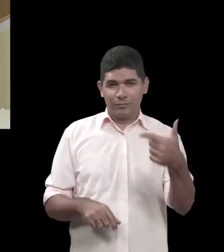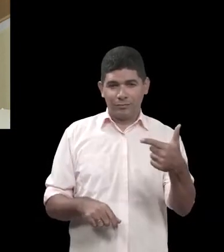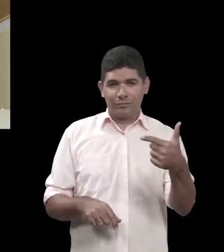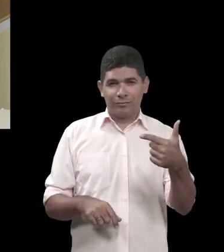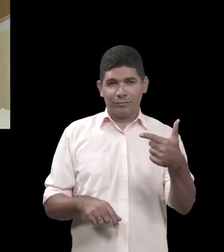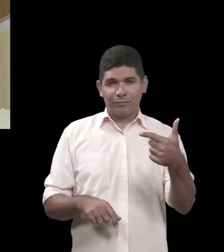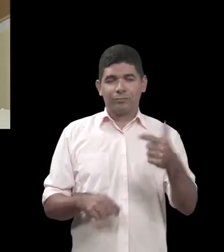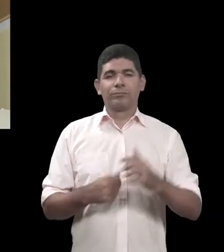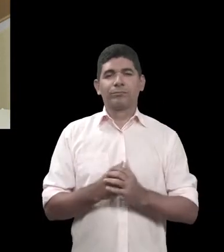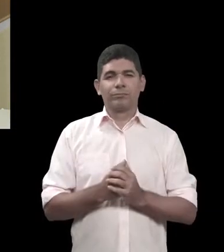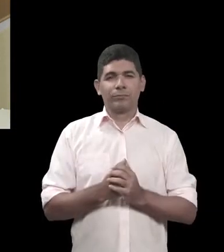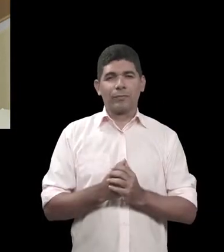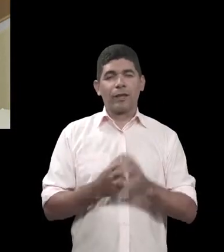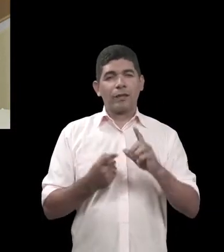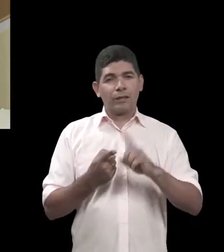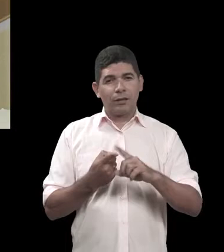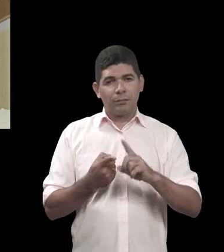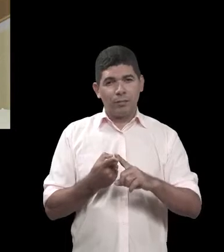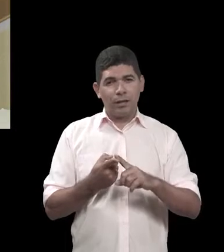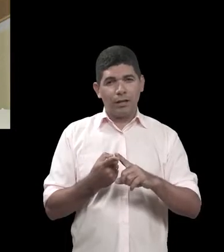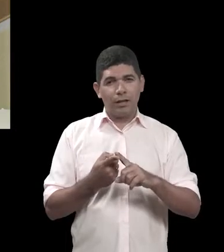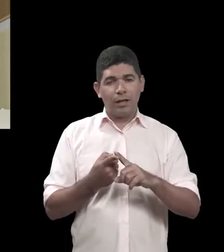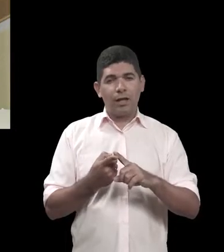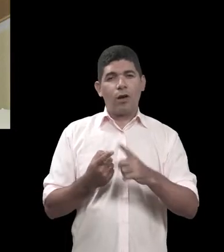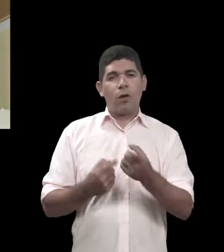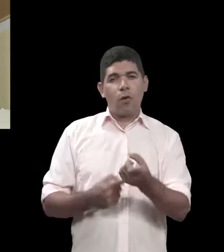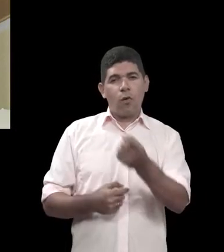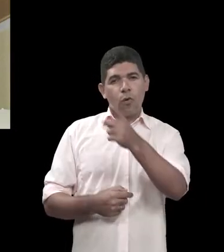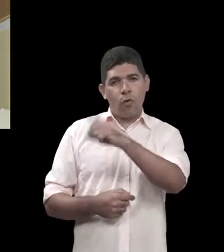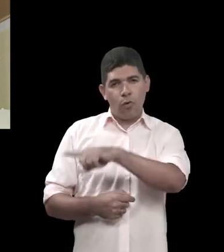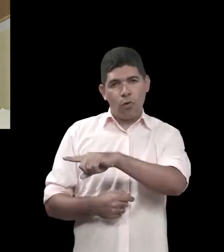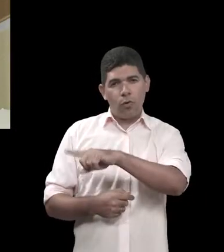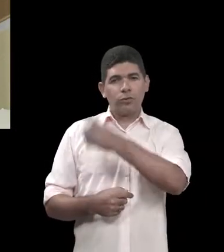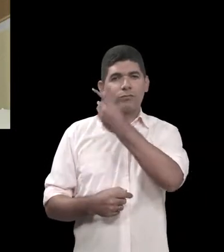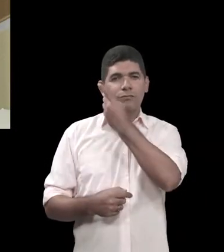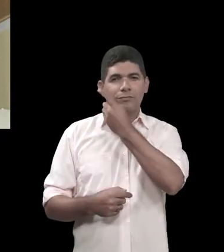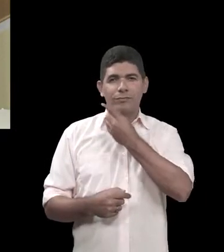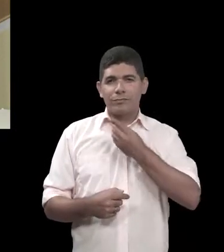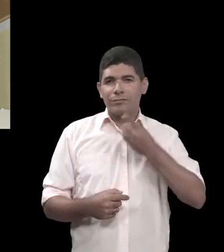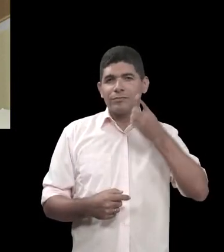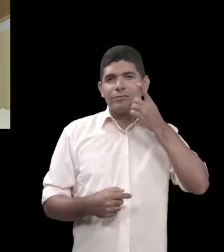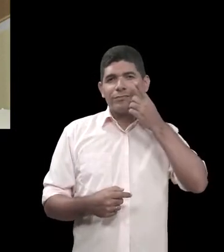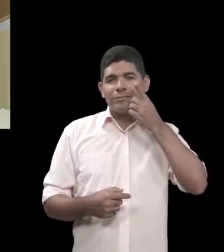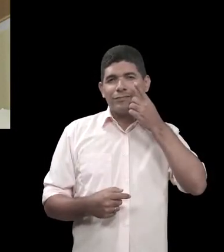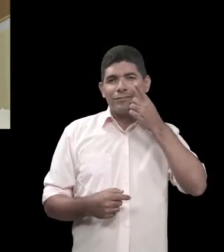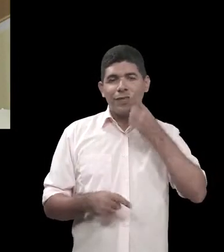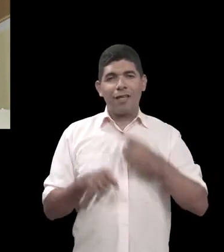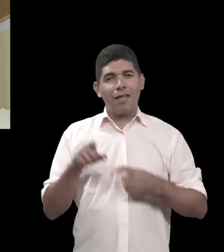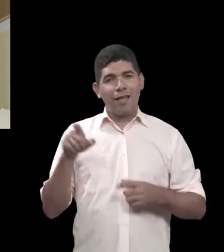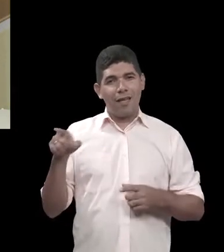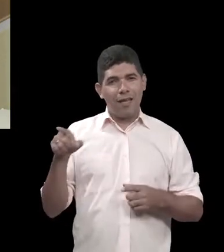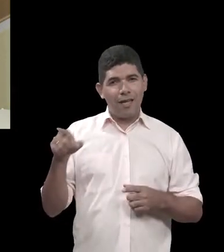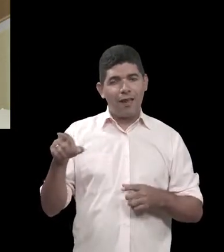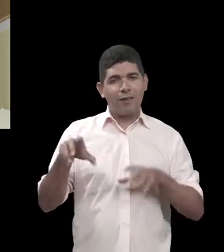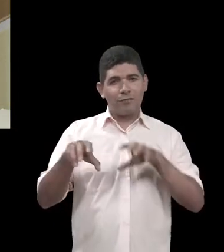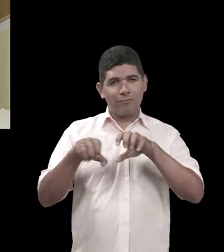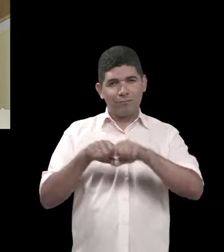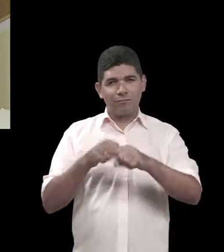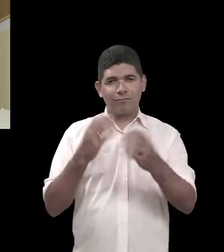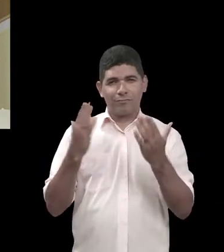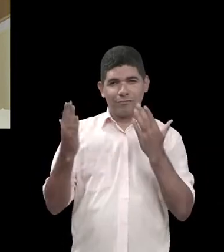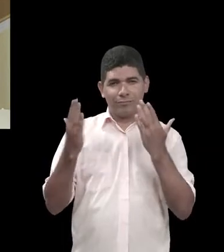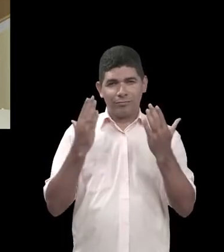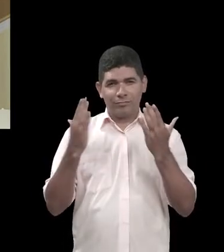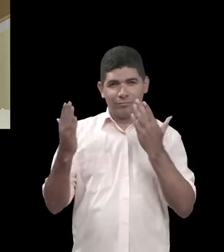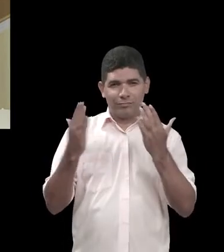Sinais, Libras. E também contamos com a participação na entrevista de hoje com Délio Delfino. Ele é graduado em